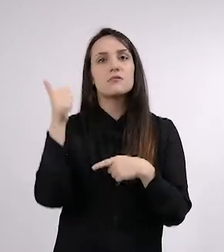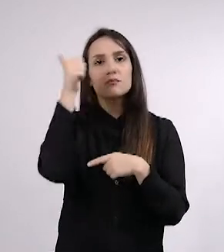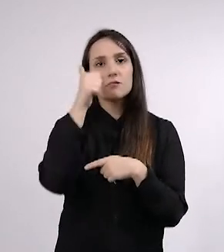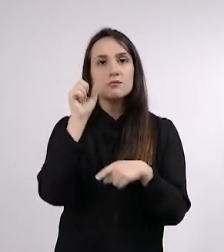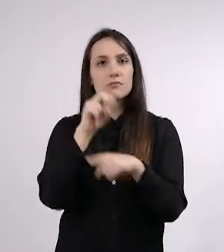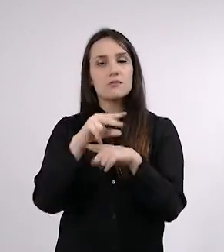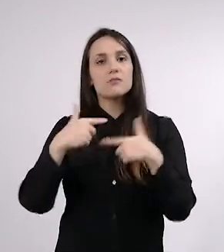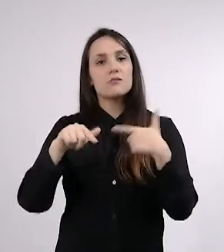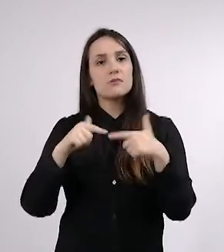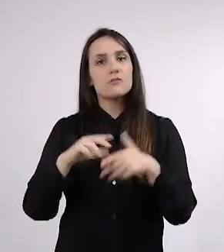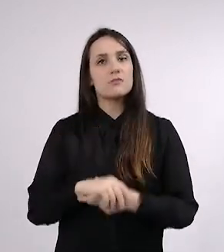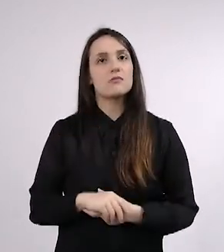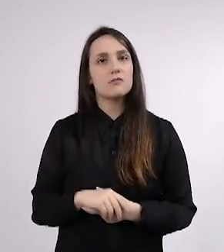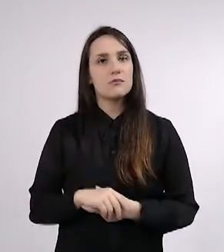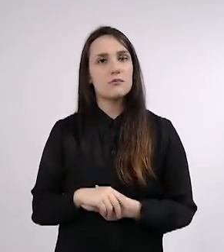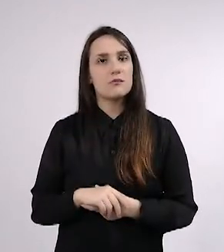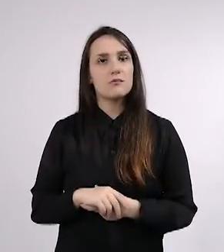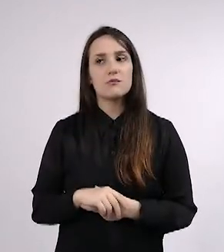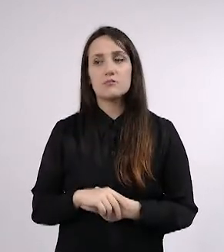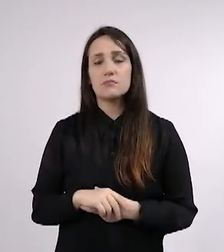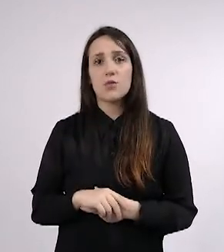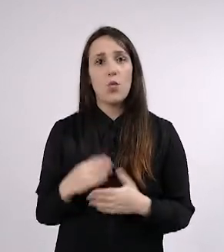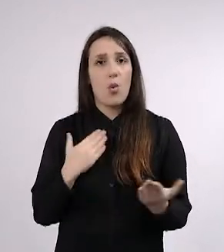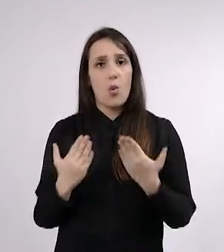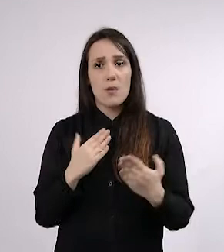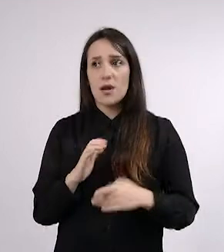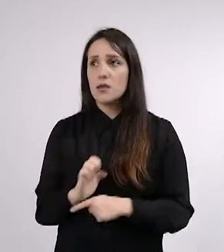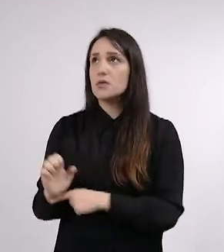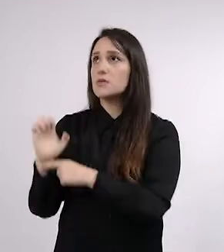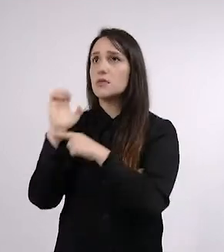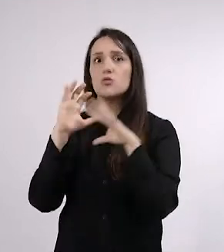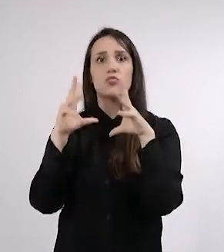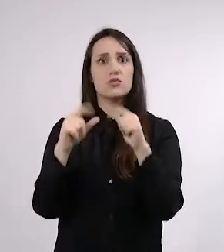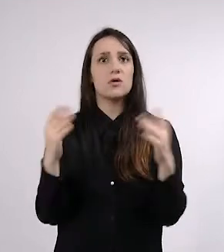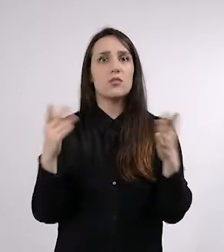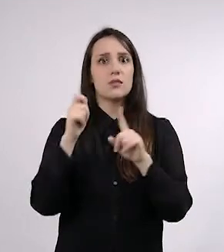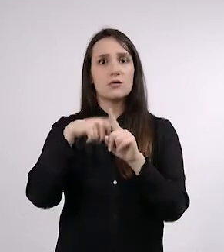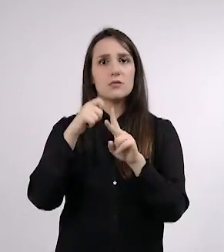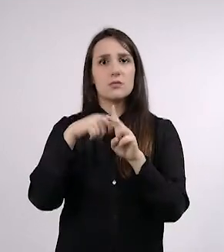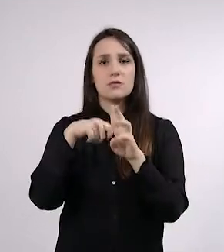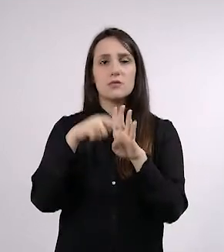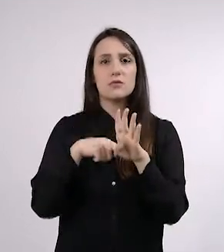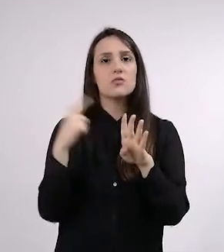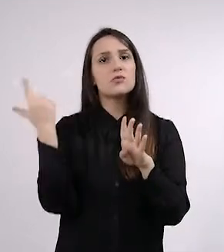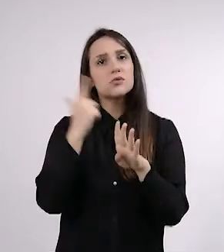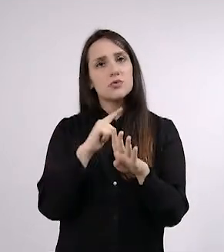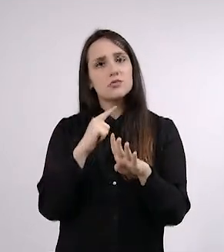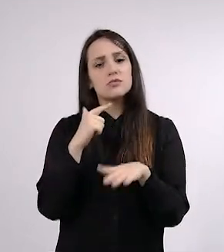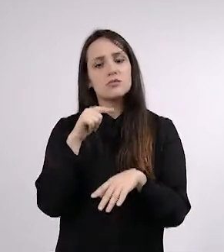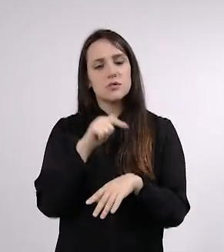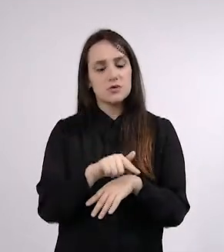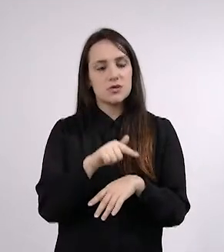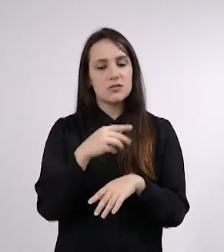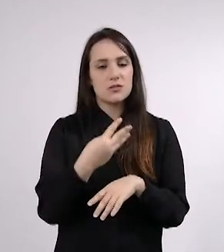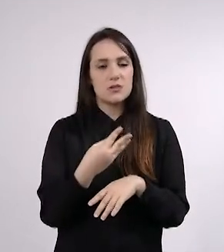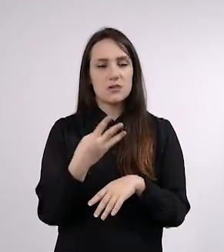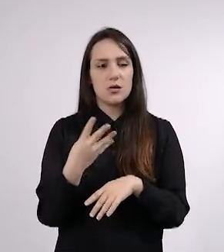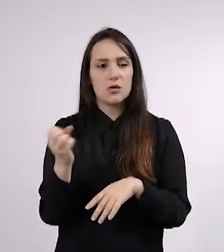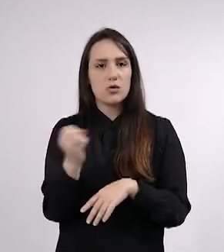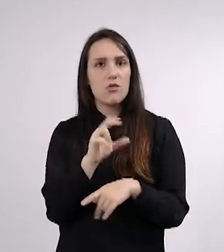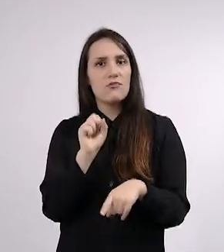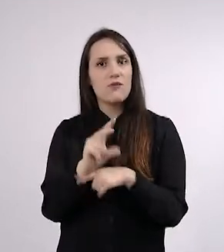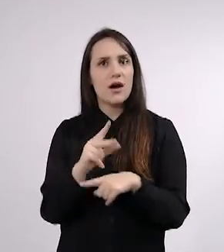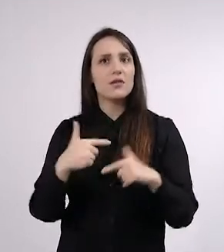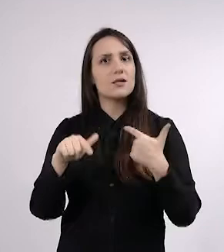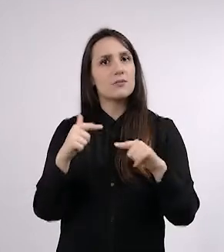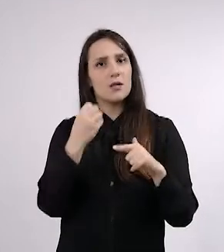balanço de geração de emprego dentre todos os estados brasileiros no primeiro quadrimestre. 734 novas